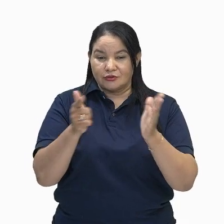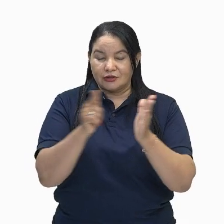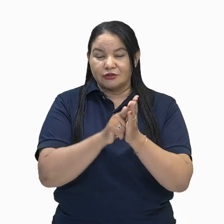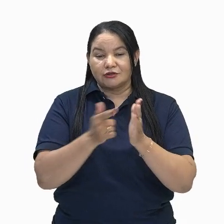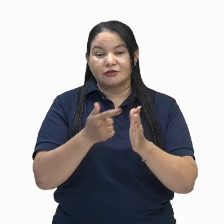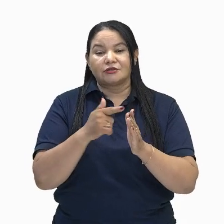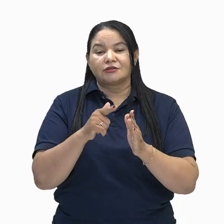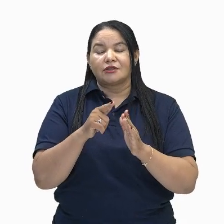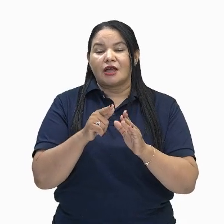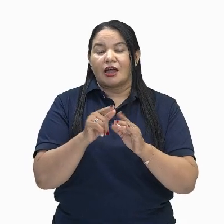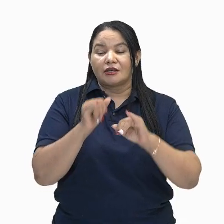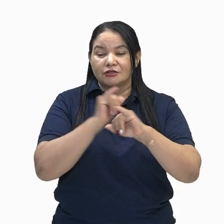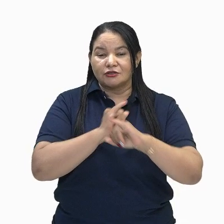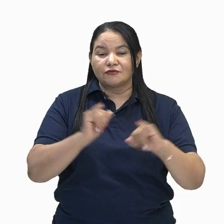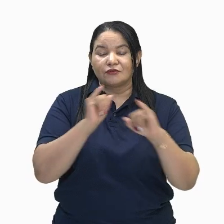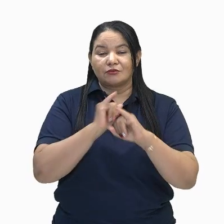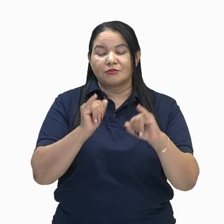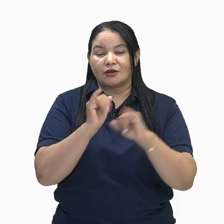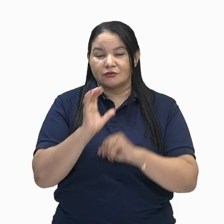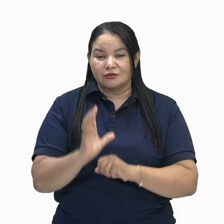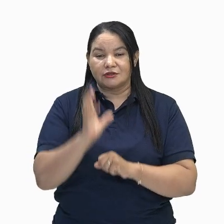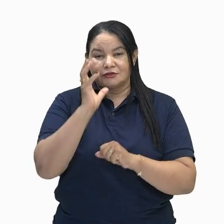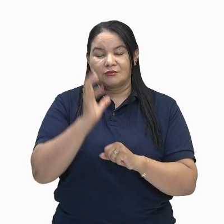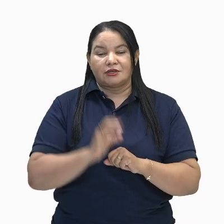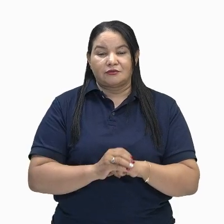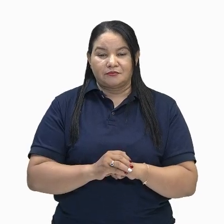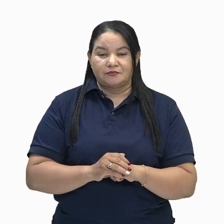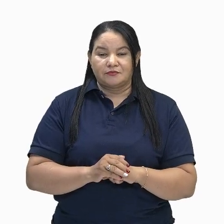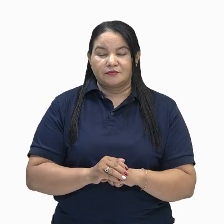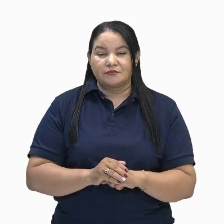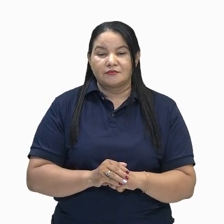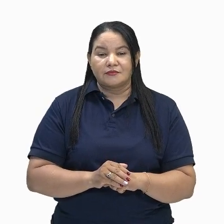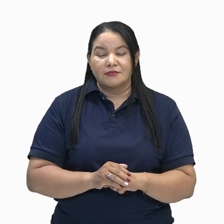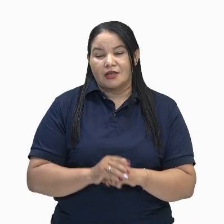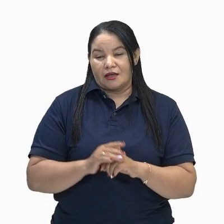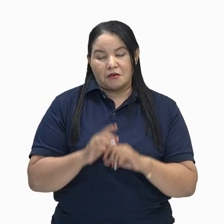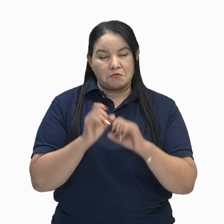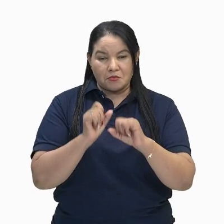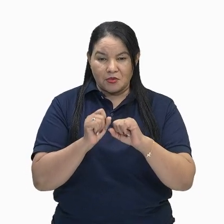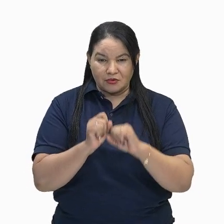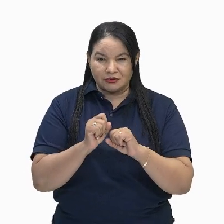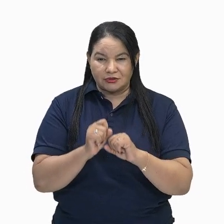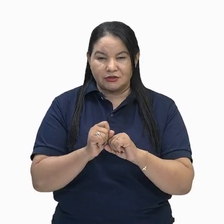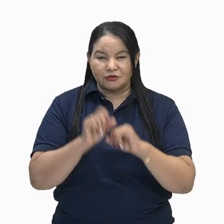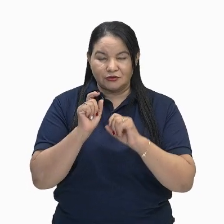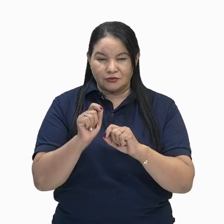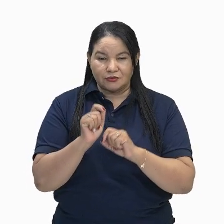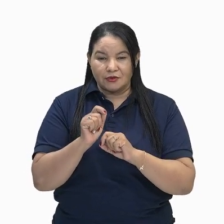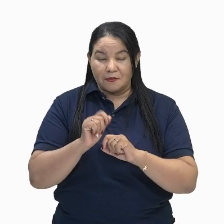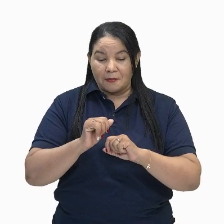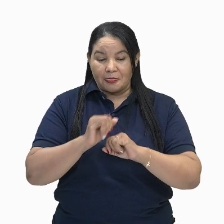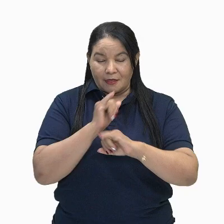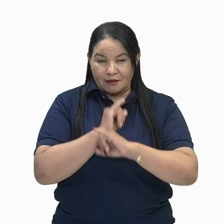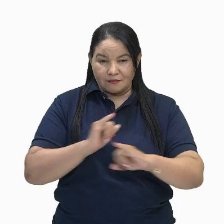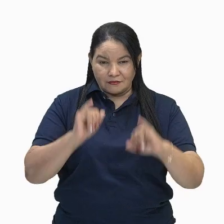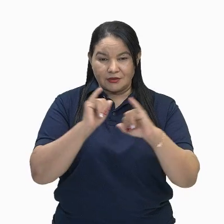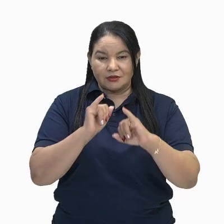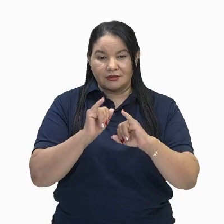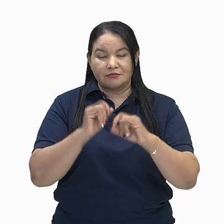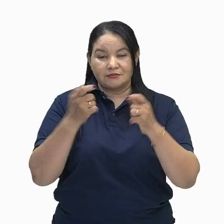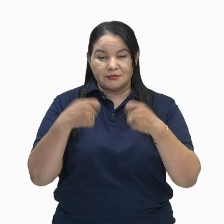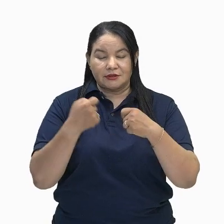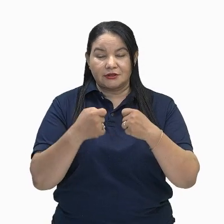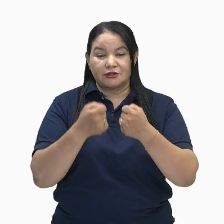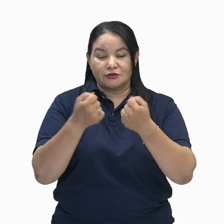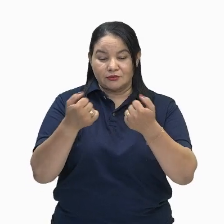informar um fato, né? E é claro, esse fato, em algum momento, precisa se descrever